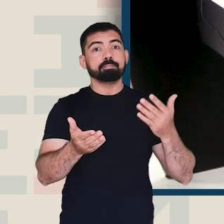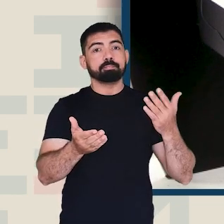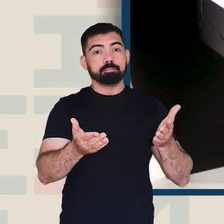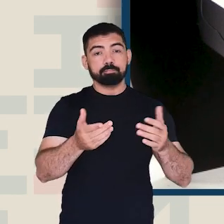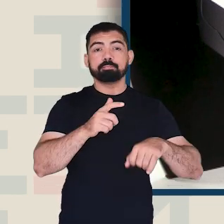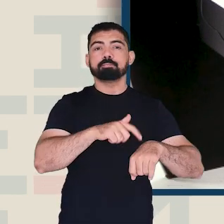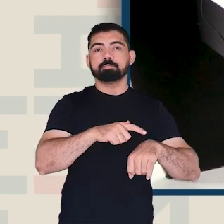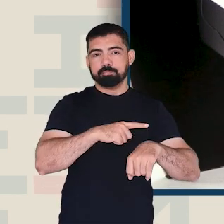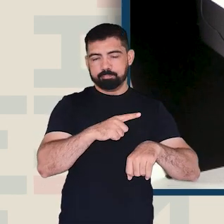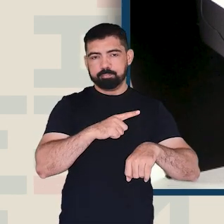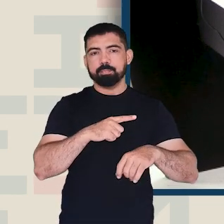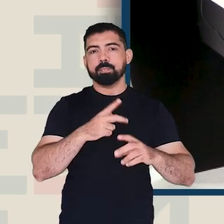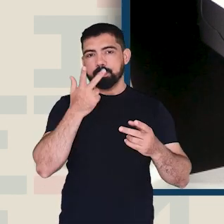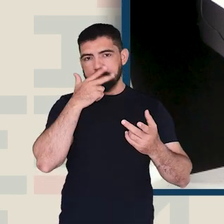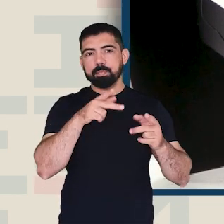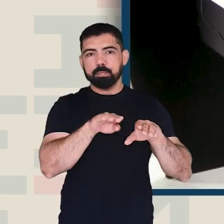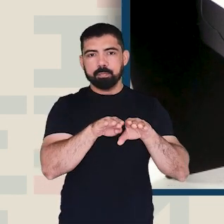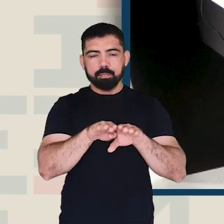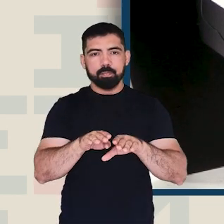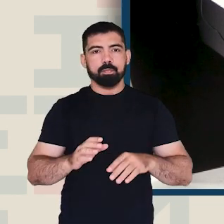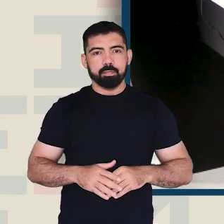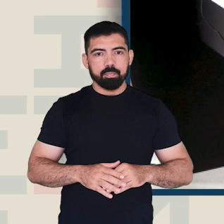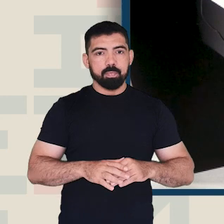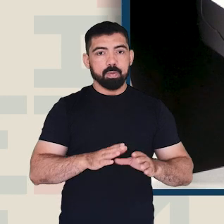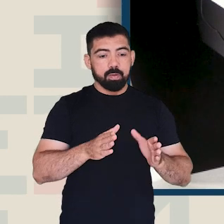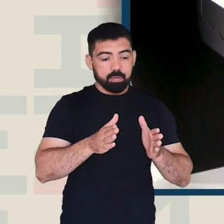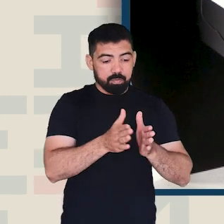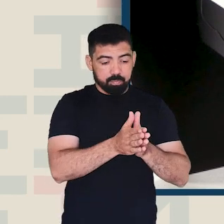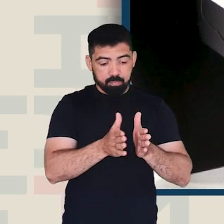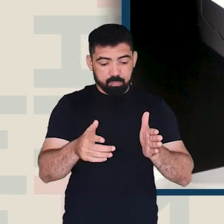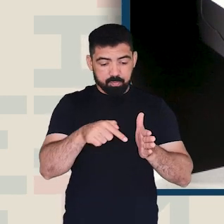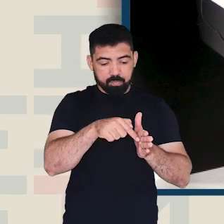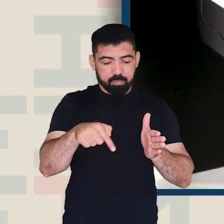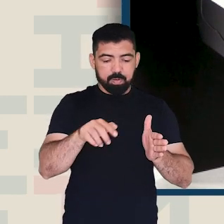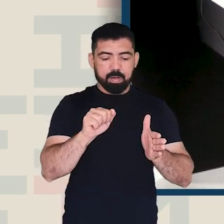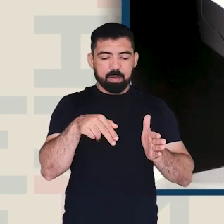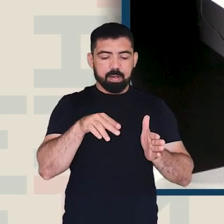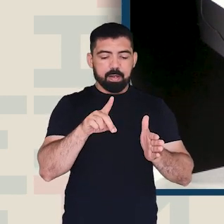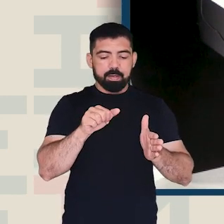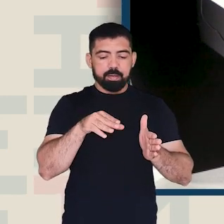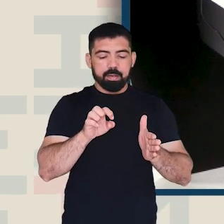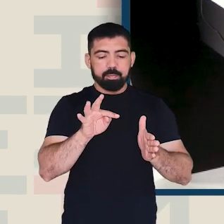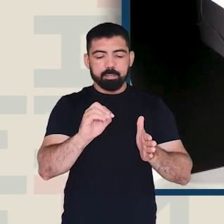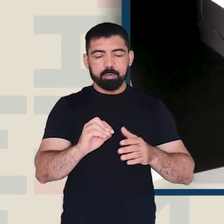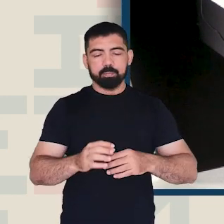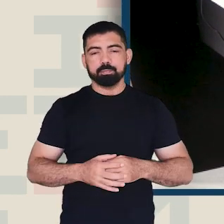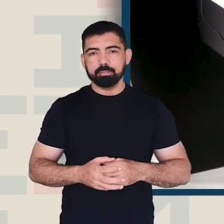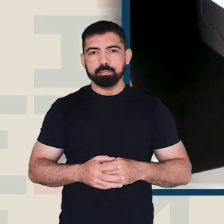vem durações iguais. E o que eu mudei? O andamento. Isso são tempos,